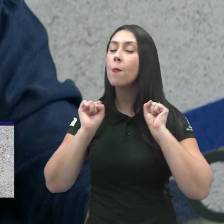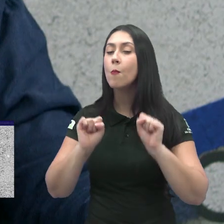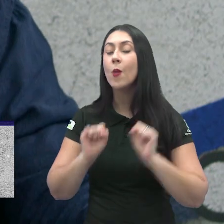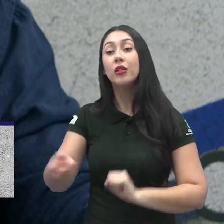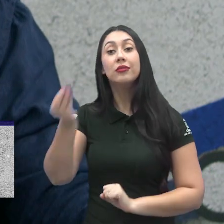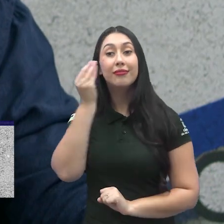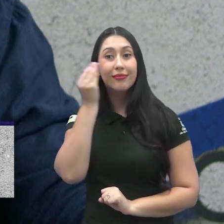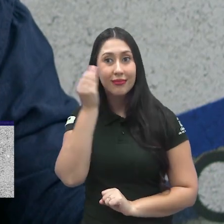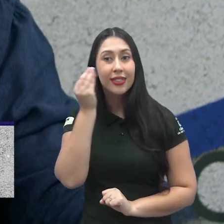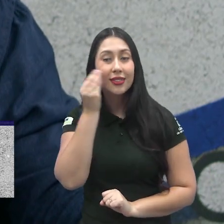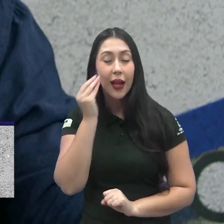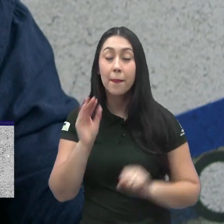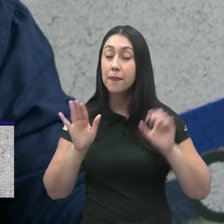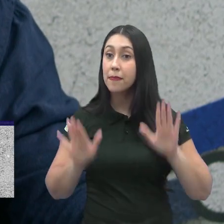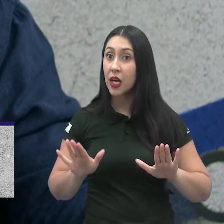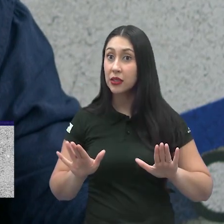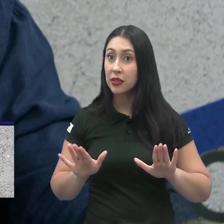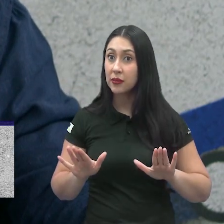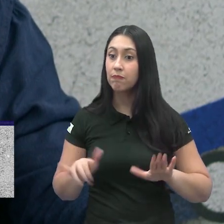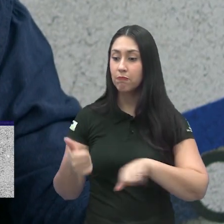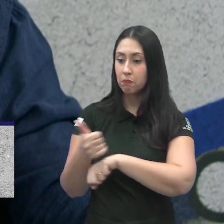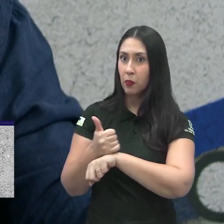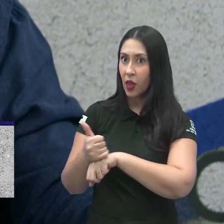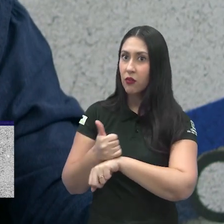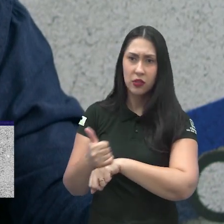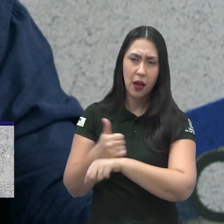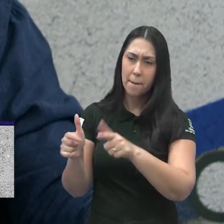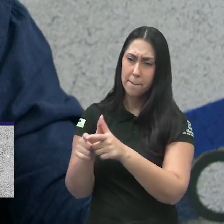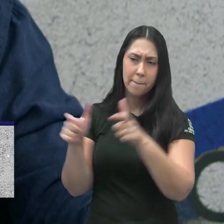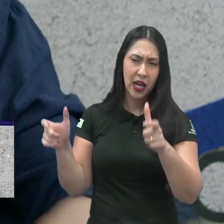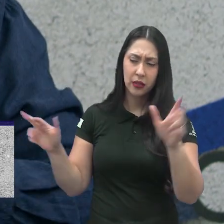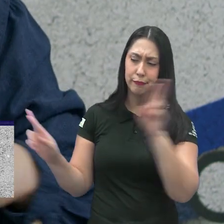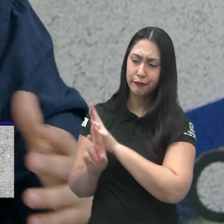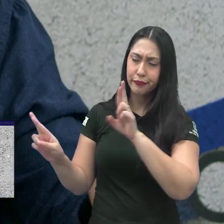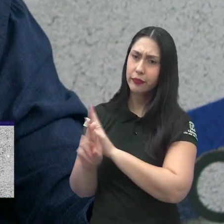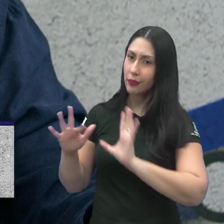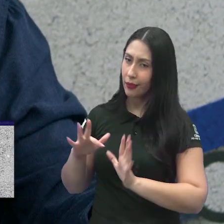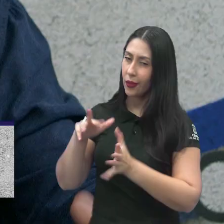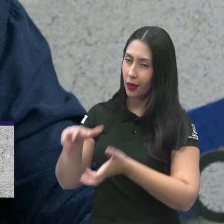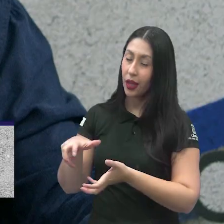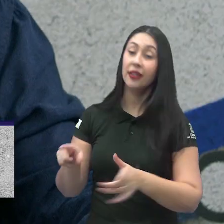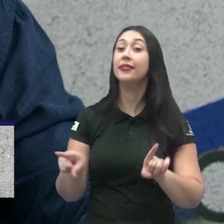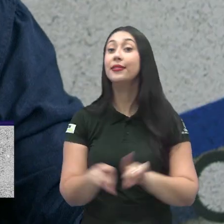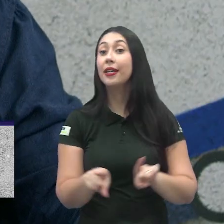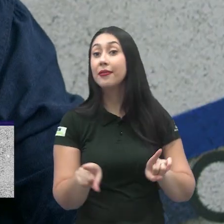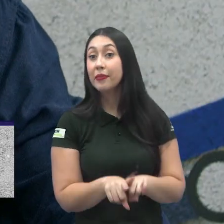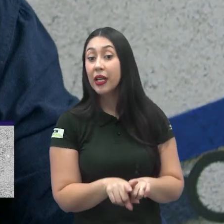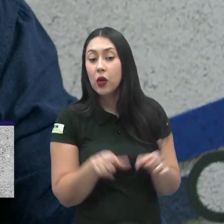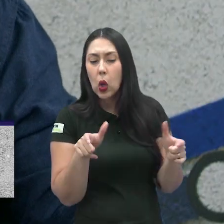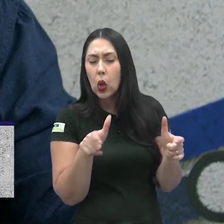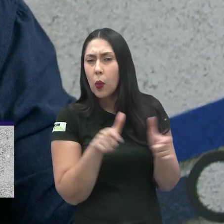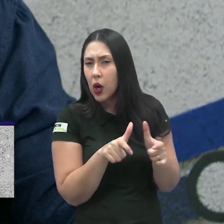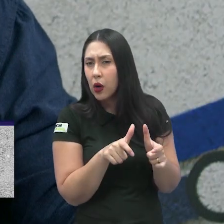passar no CACD, mas, de maneira geral, são os profissionais formados em relações internacionais pela sua grade, com certeza, e também, em